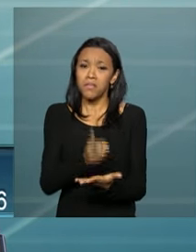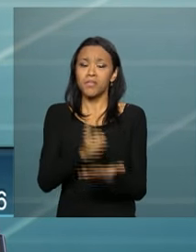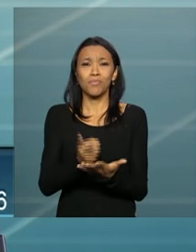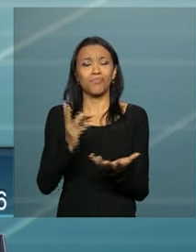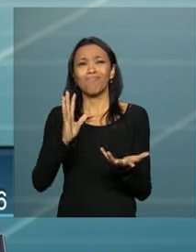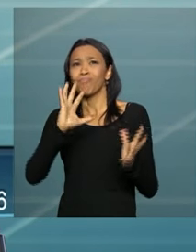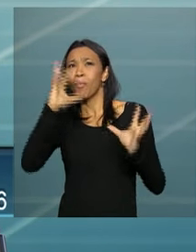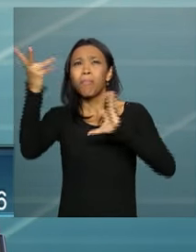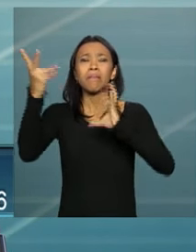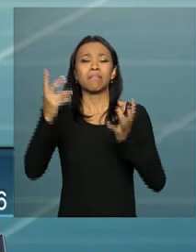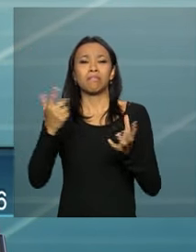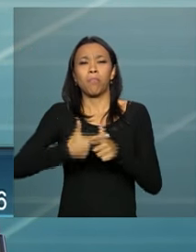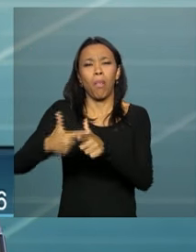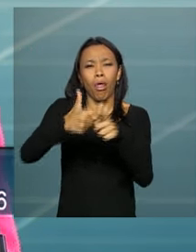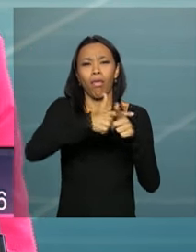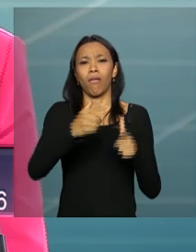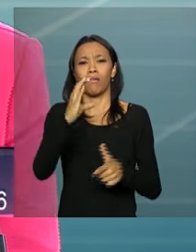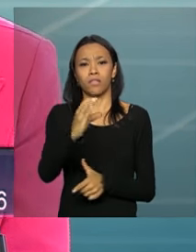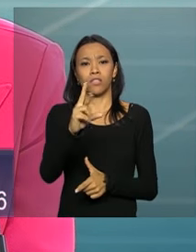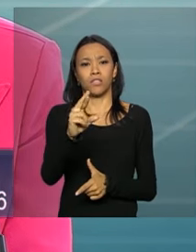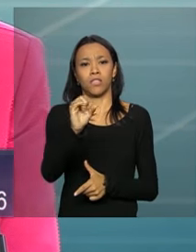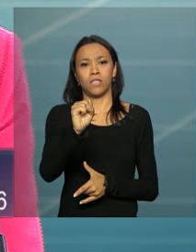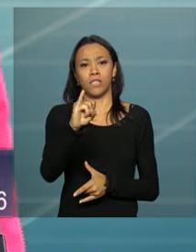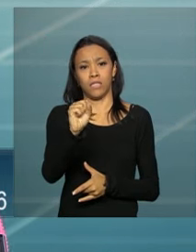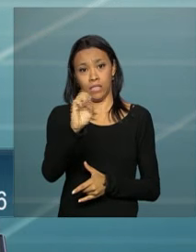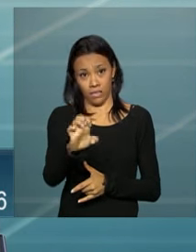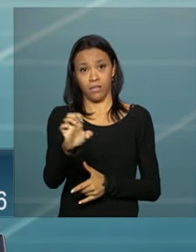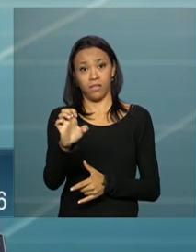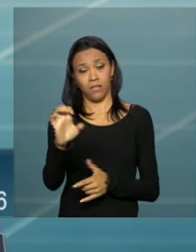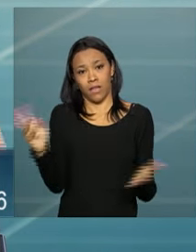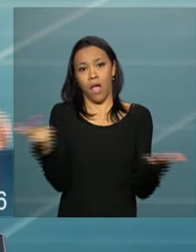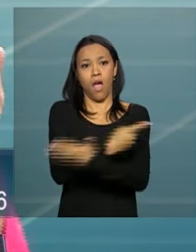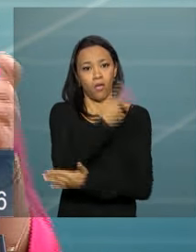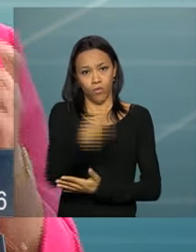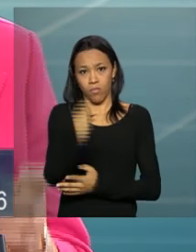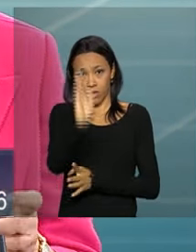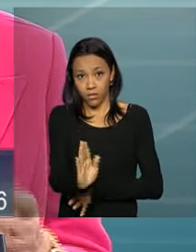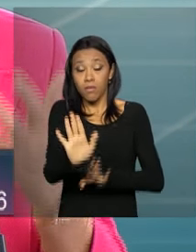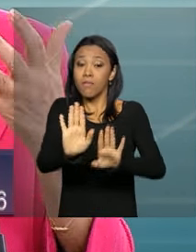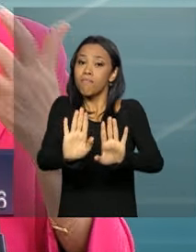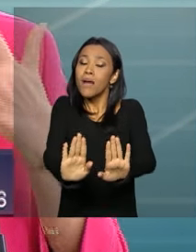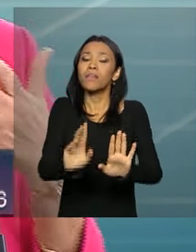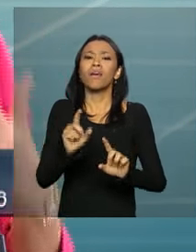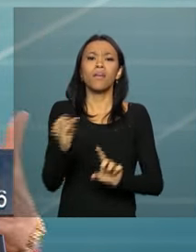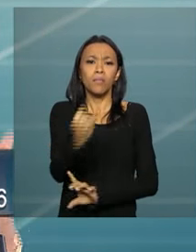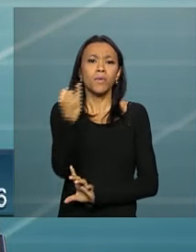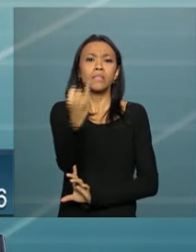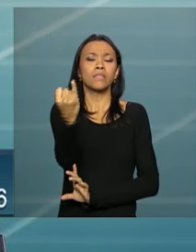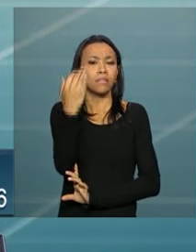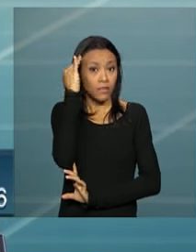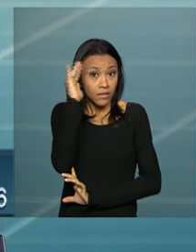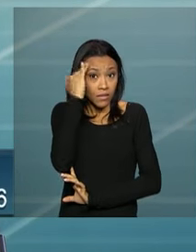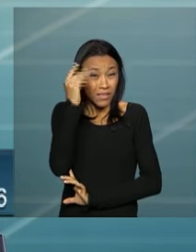num momento de dificuldade pelo qual nós passamos, é importante entender para que nós